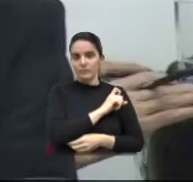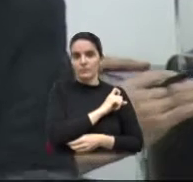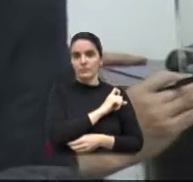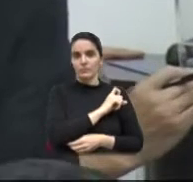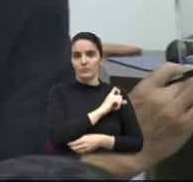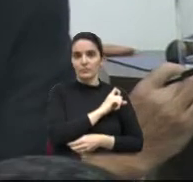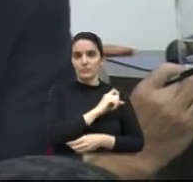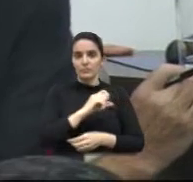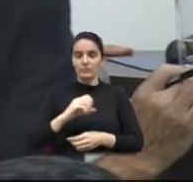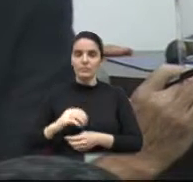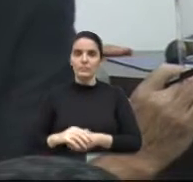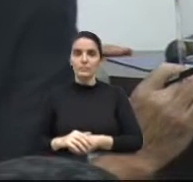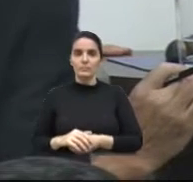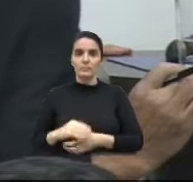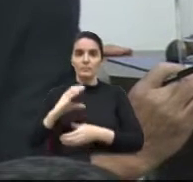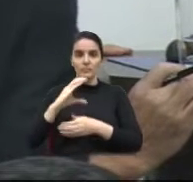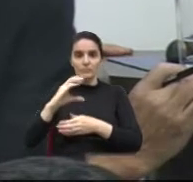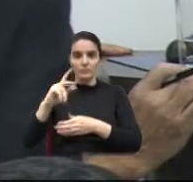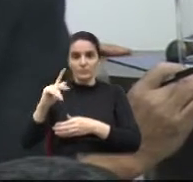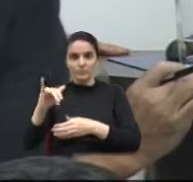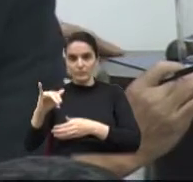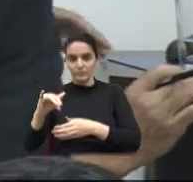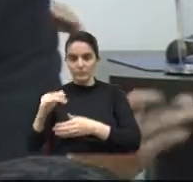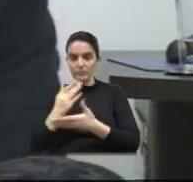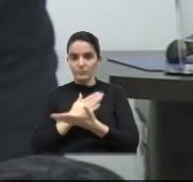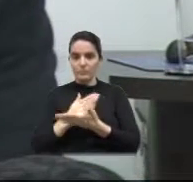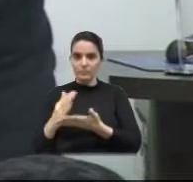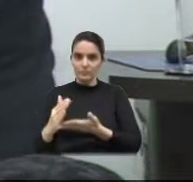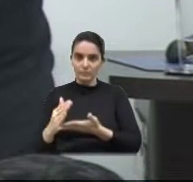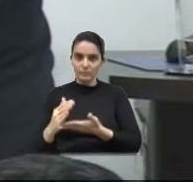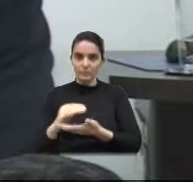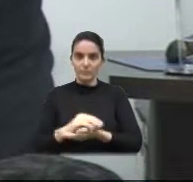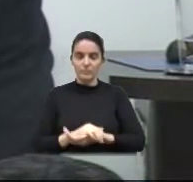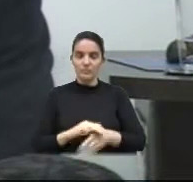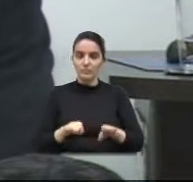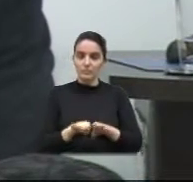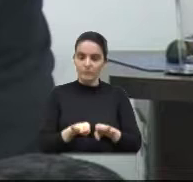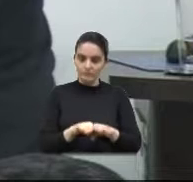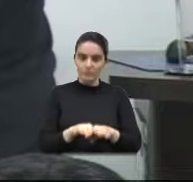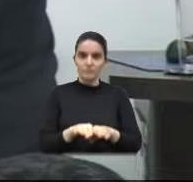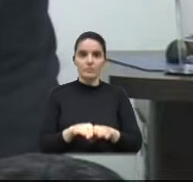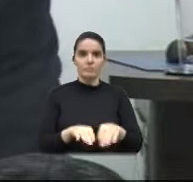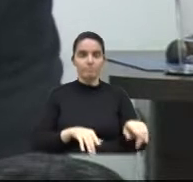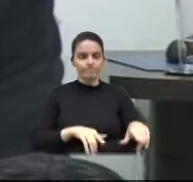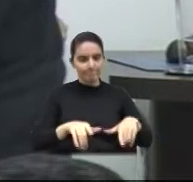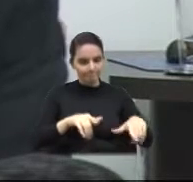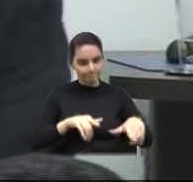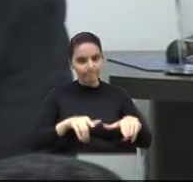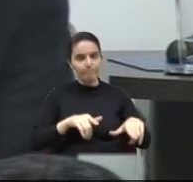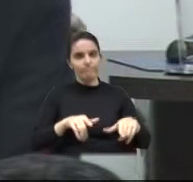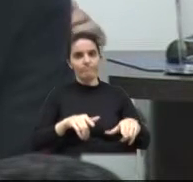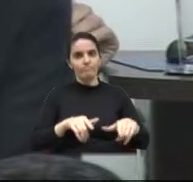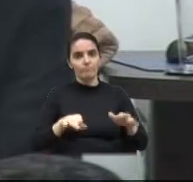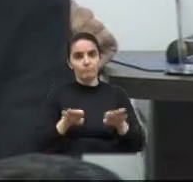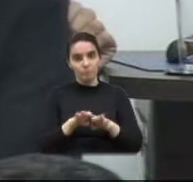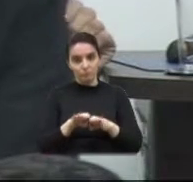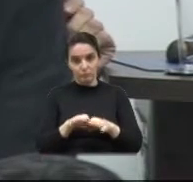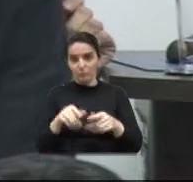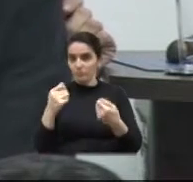de uma CPI e quanto trabalho ela também se dá para esta casa, fora os